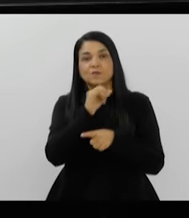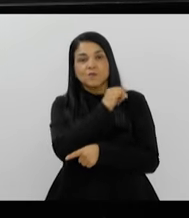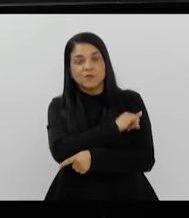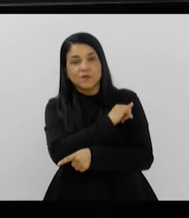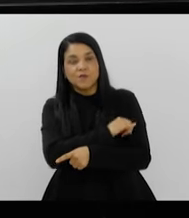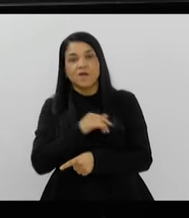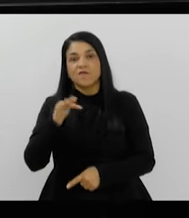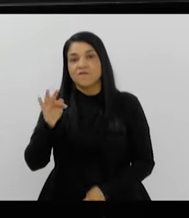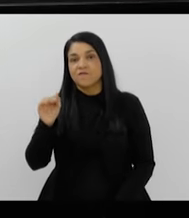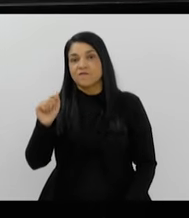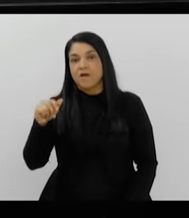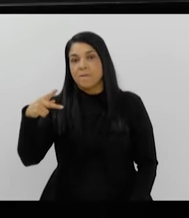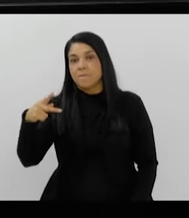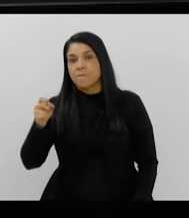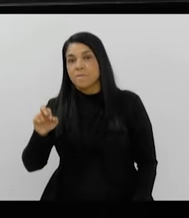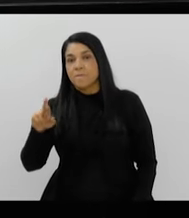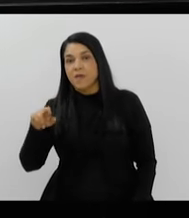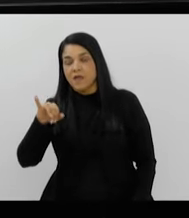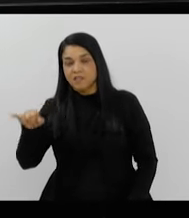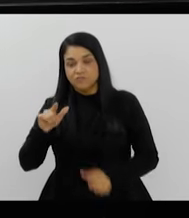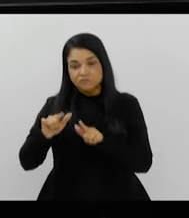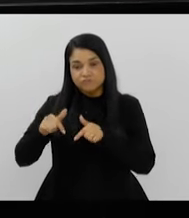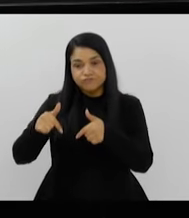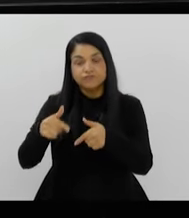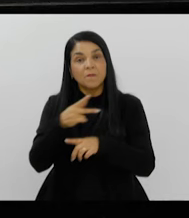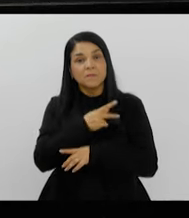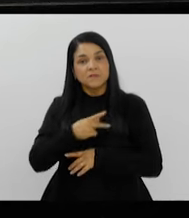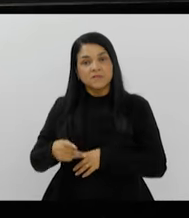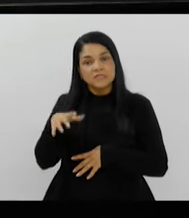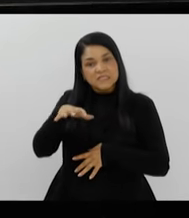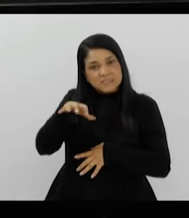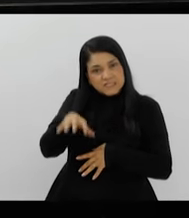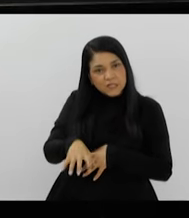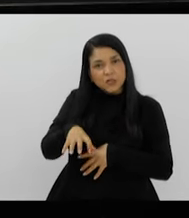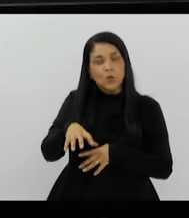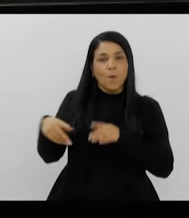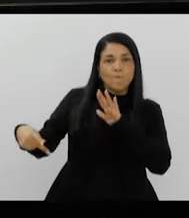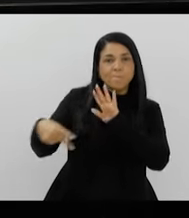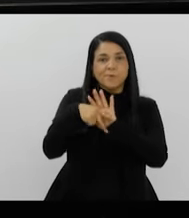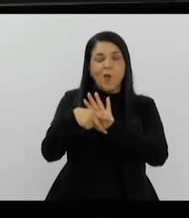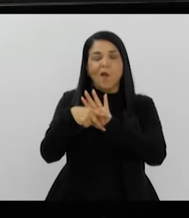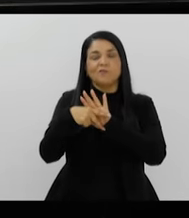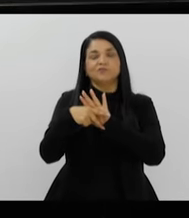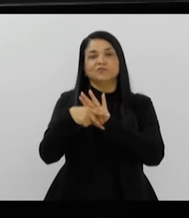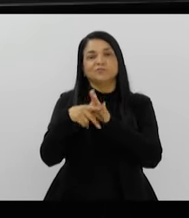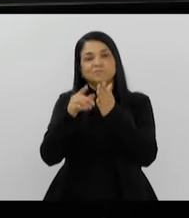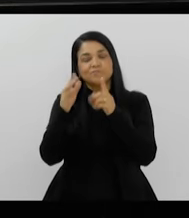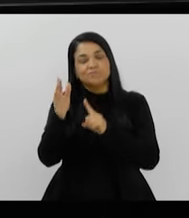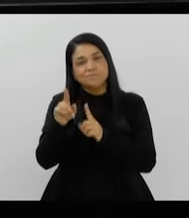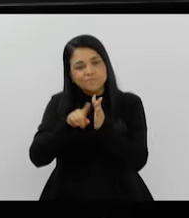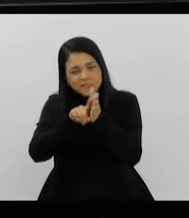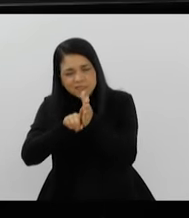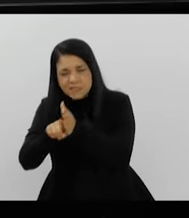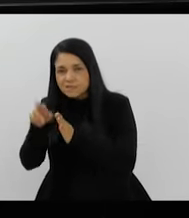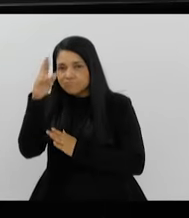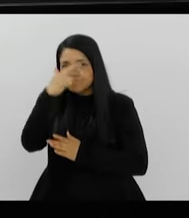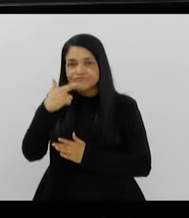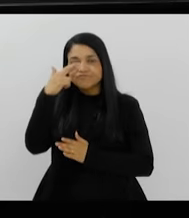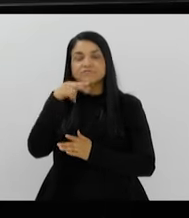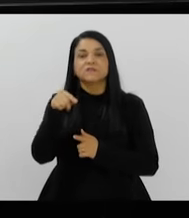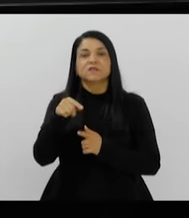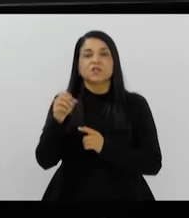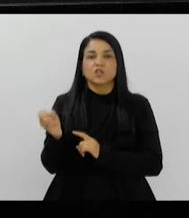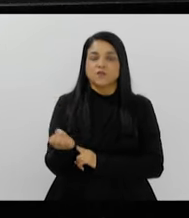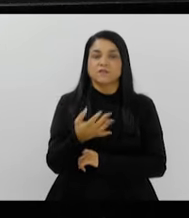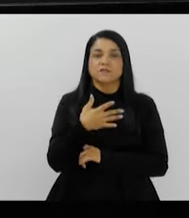pesquisas, seus convênios, presidida por uma pessoa que vem do setor de pesquisa e inovação. Vamos prestigiar as coisas que estão dando certo